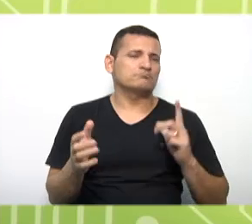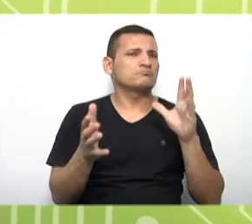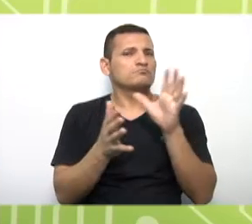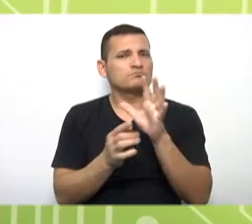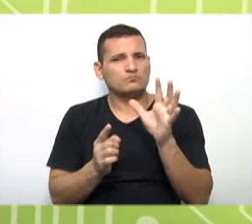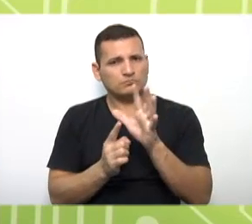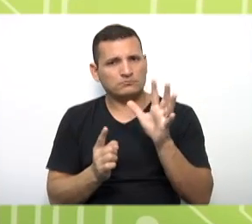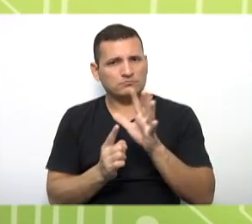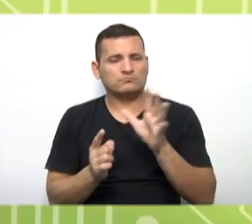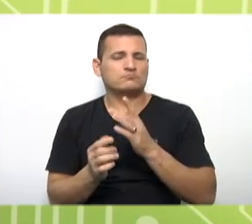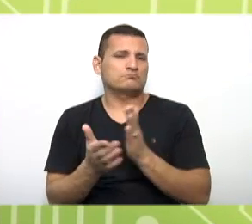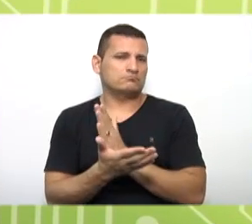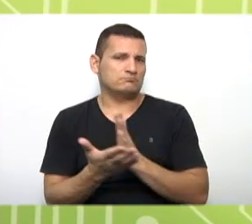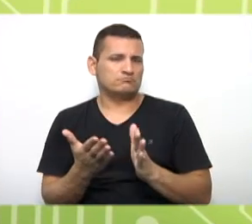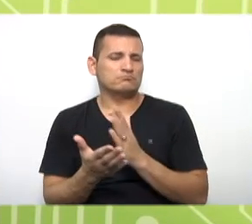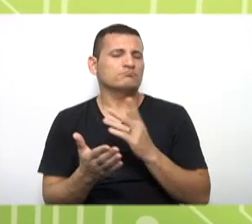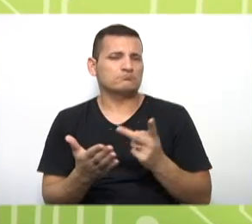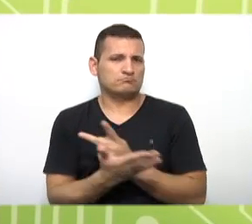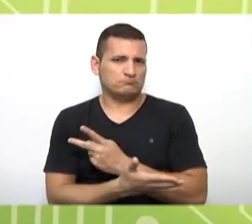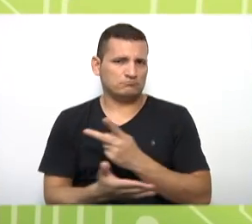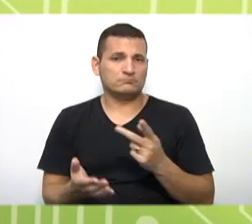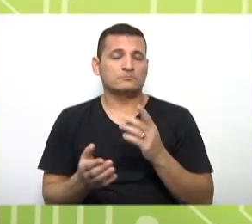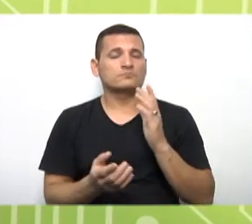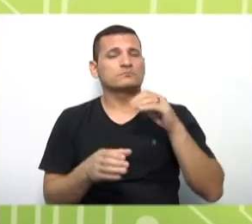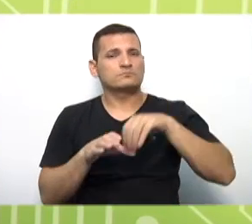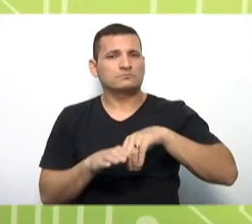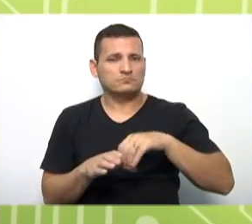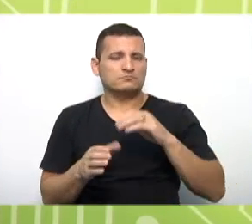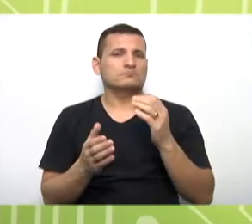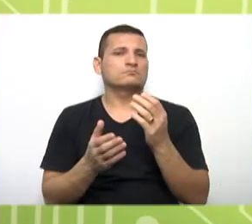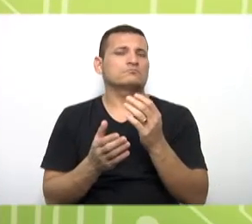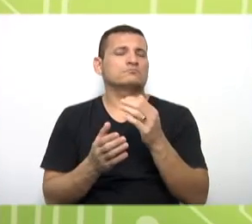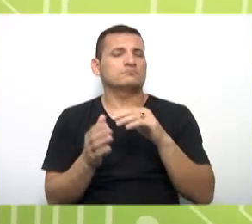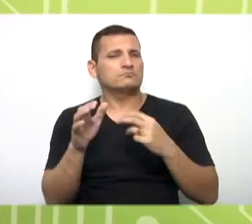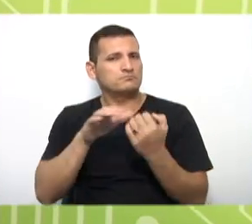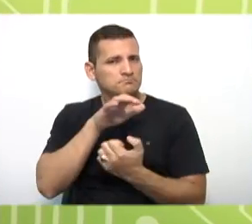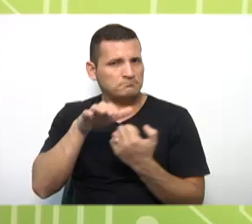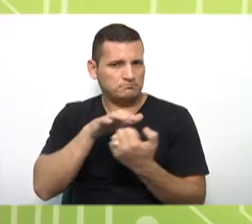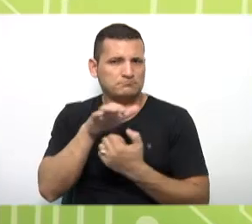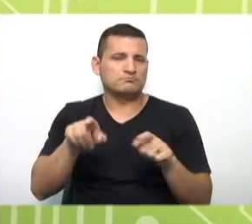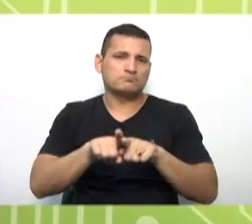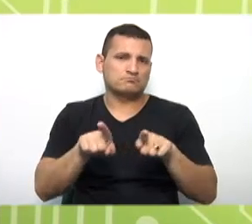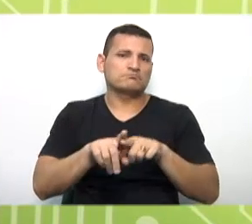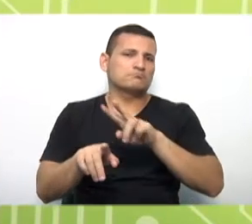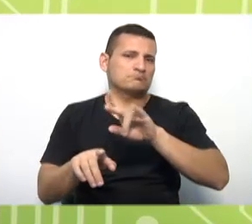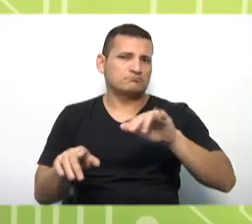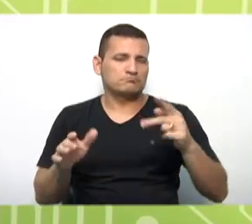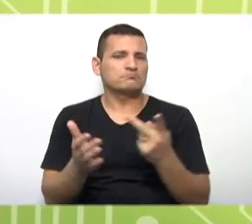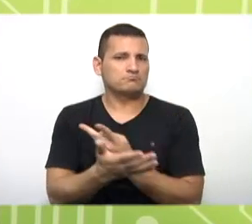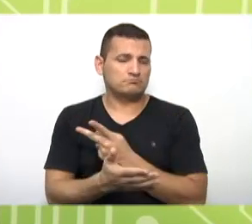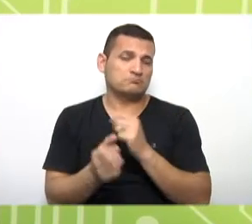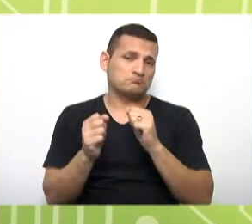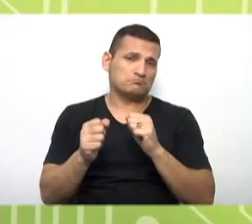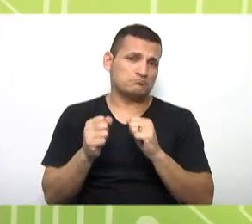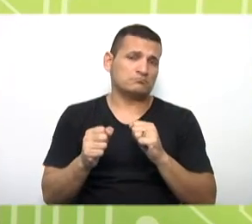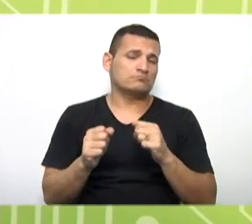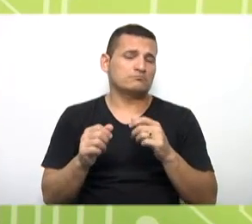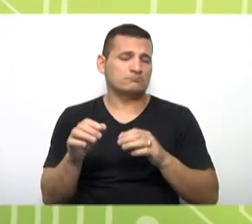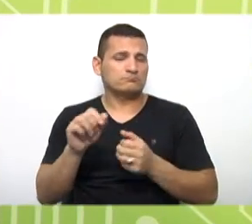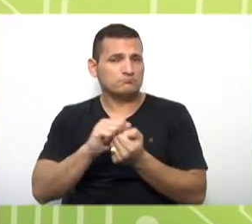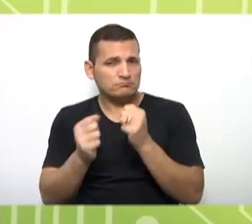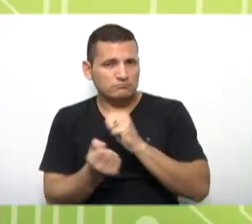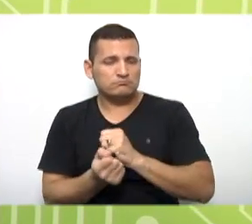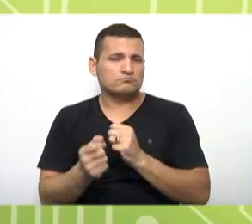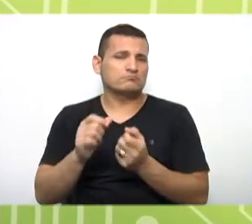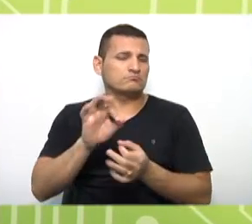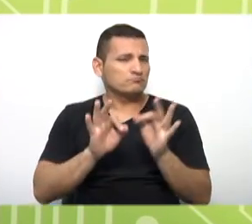a mudança no organograma da empresa, elas vão acontecer. Elas podem ser para alinhar, para ajustar para o crescimento, ou pode ser um